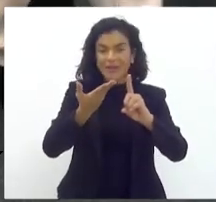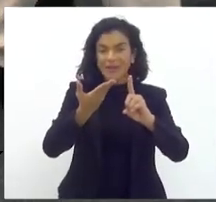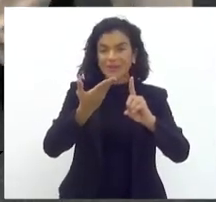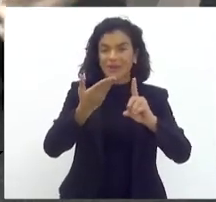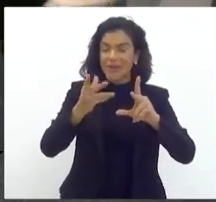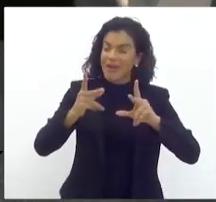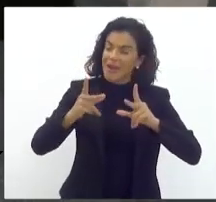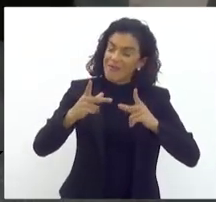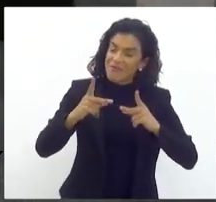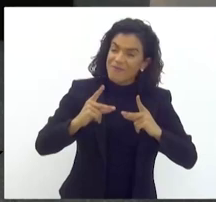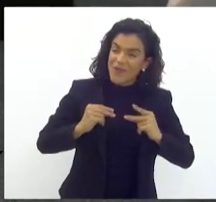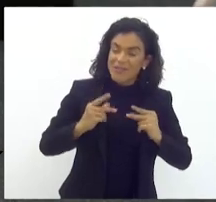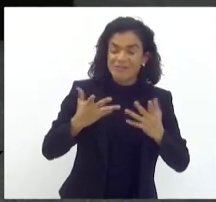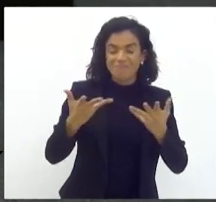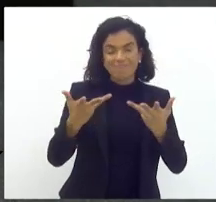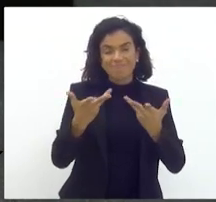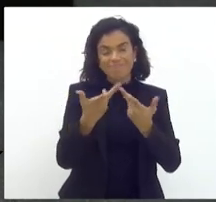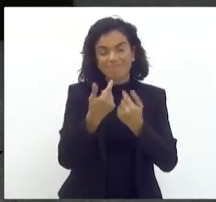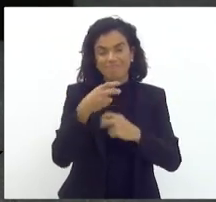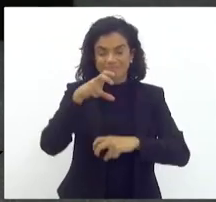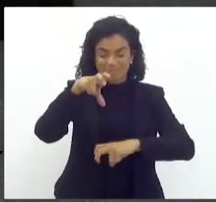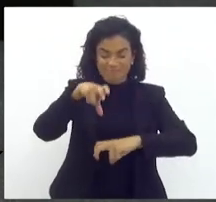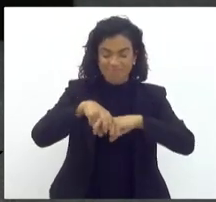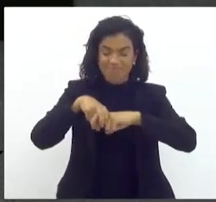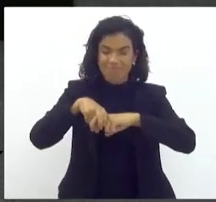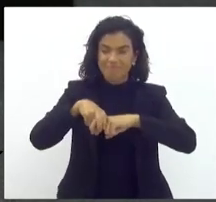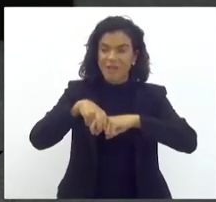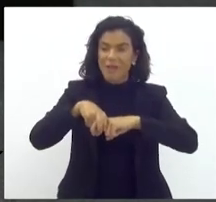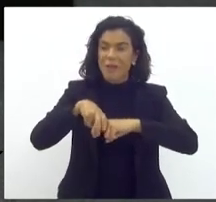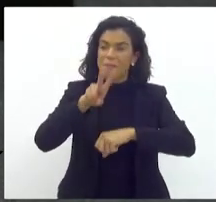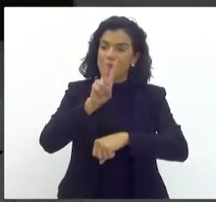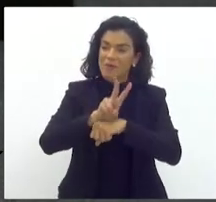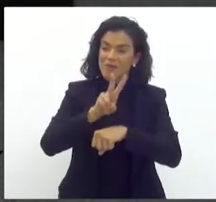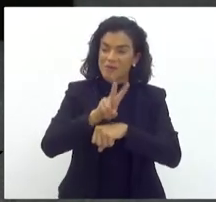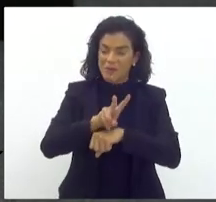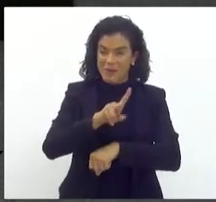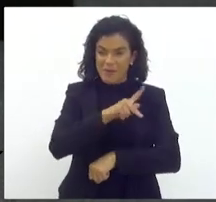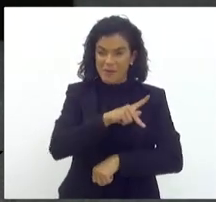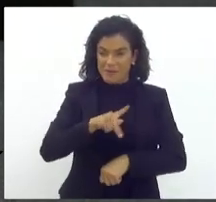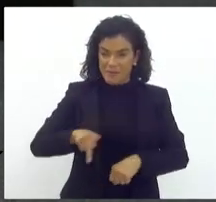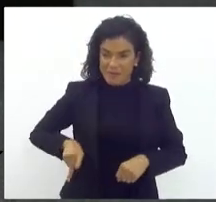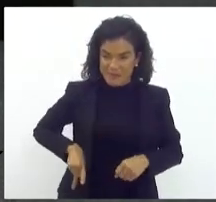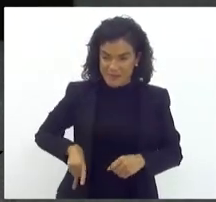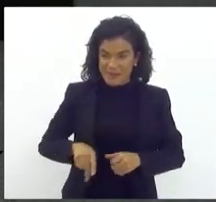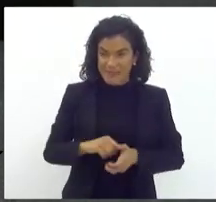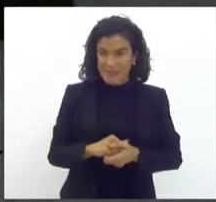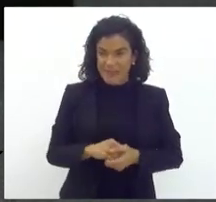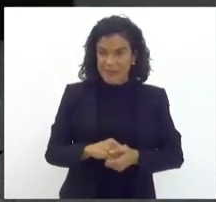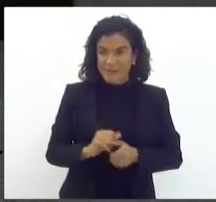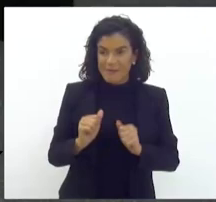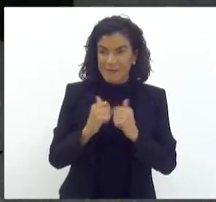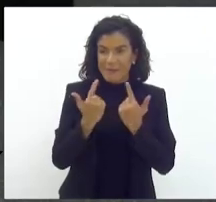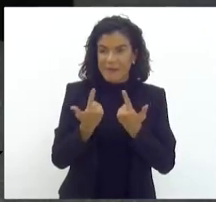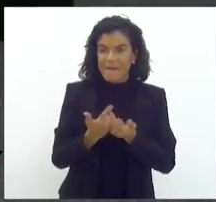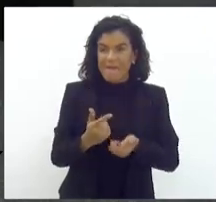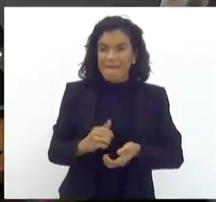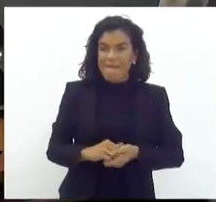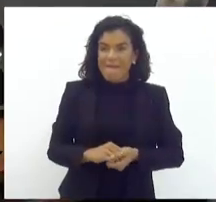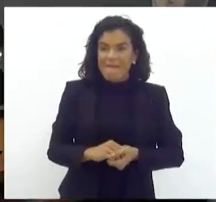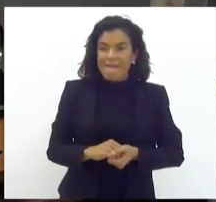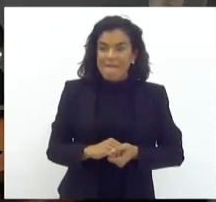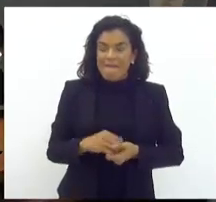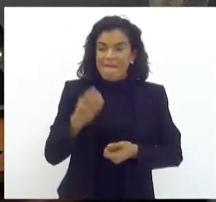ilustre presença na presença exercendo provisoriamente a presidência da alerj